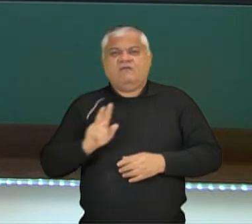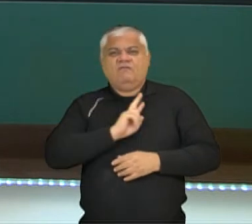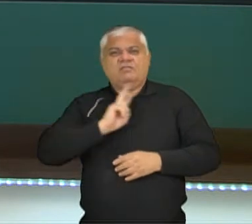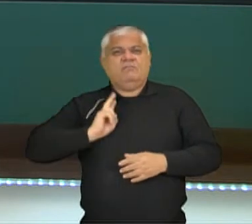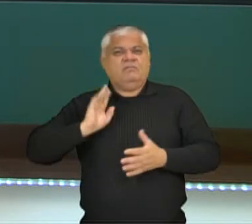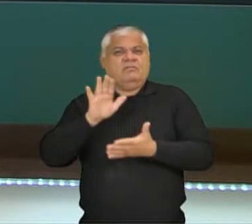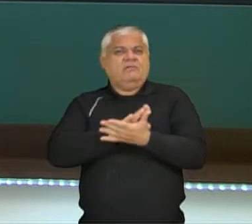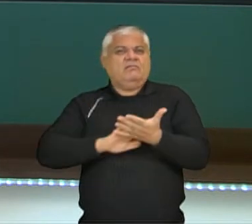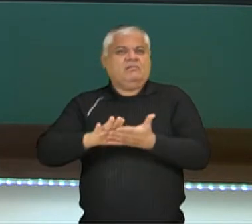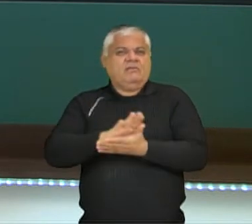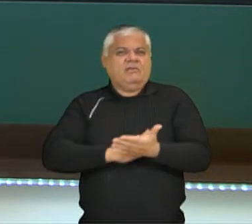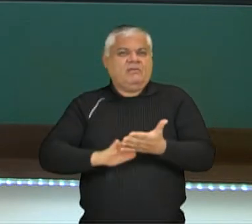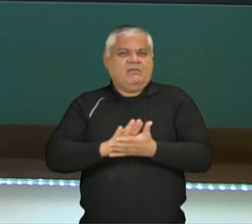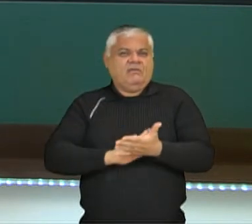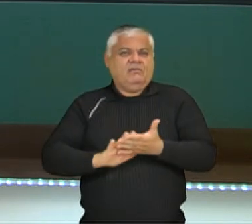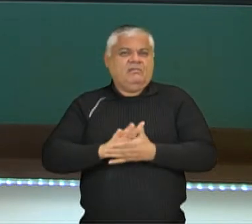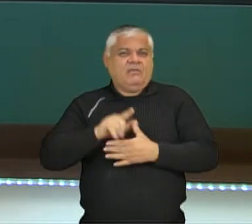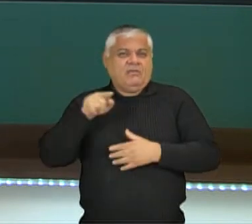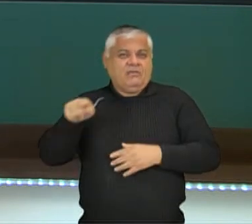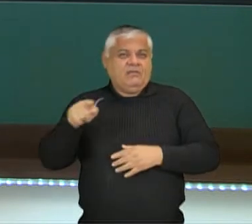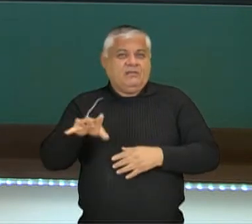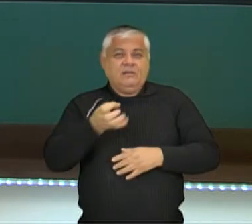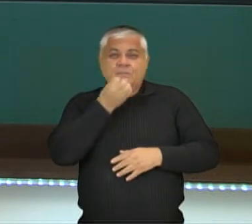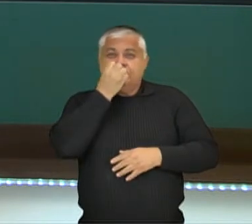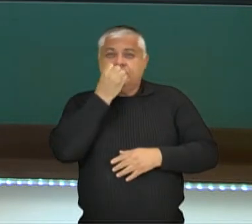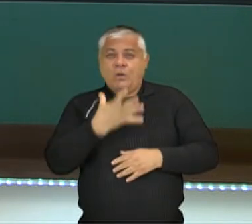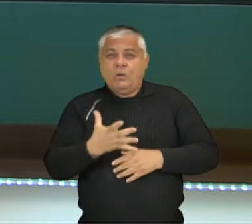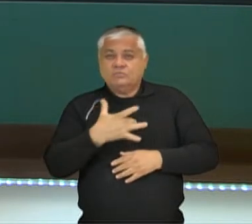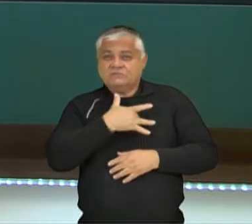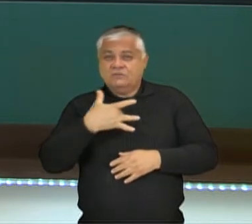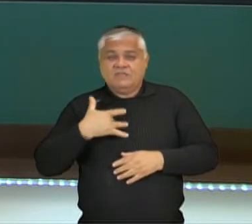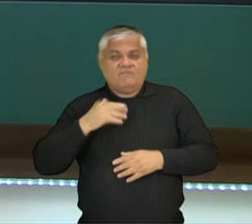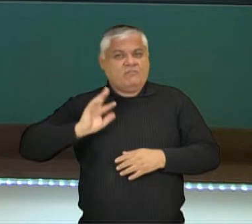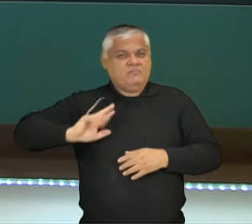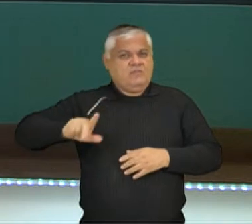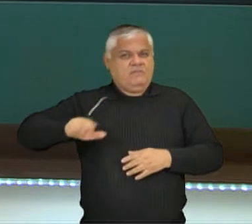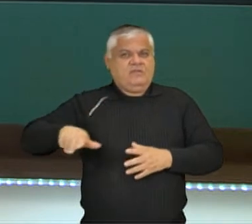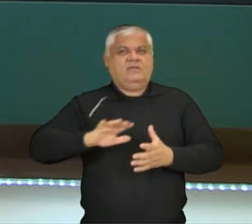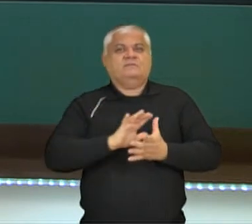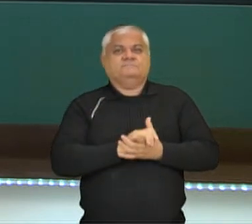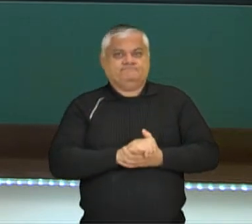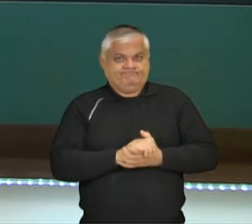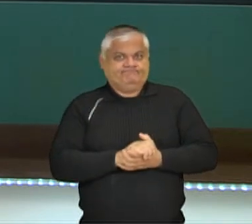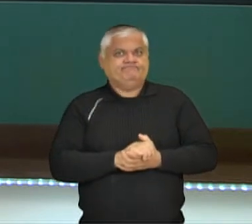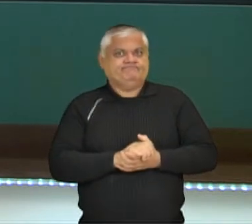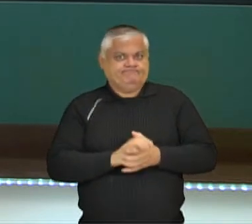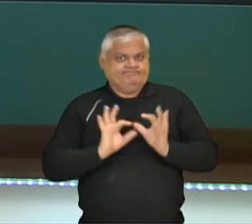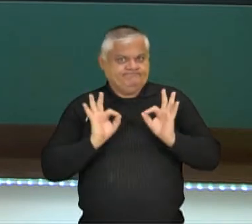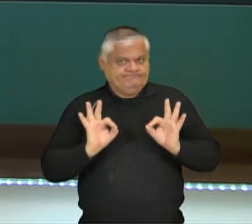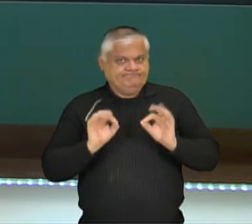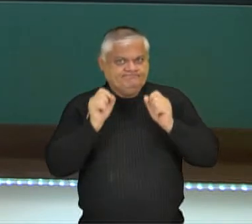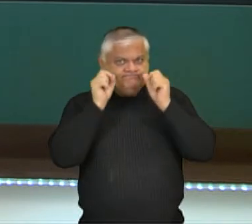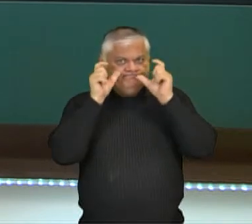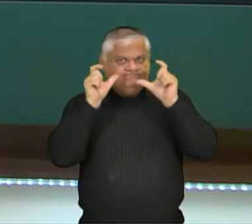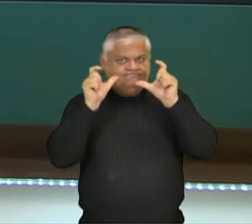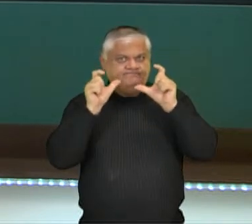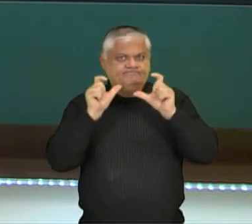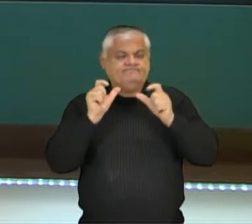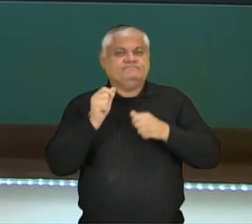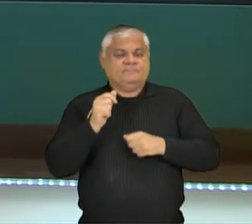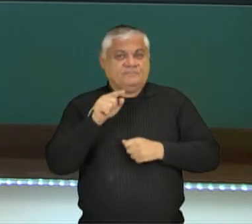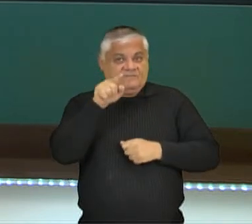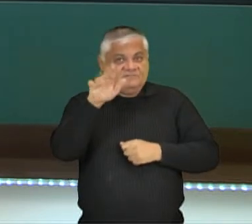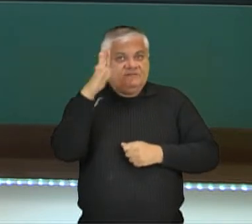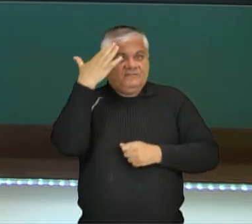e não pode ser considerado um alimento saudável. Então tá aí, é um esclarecimento